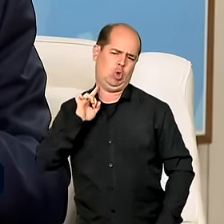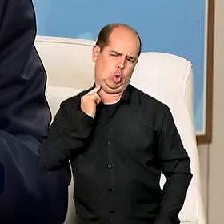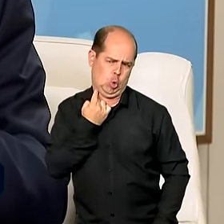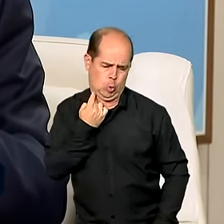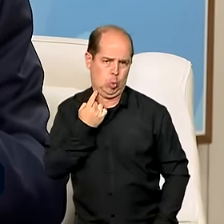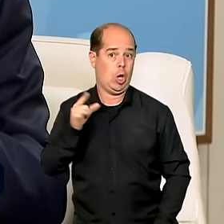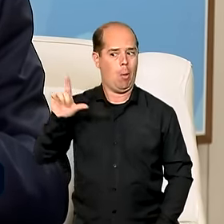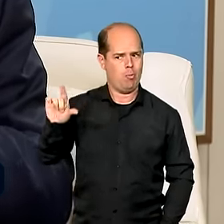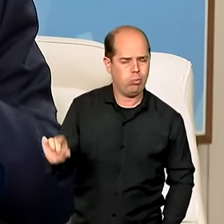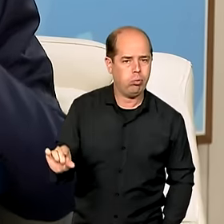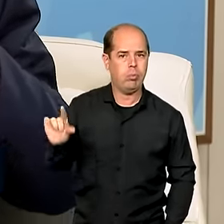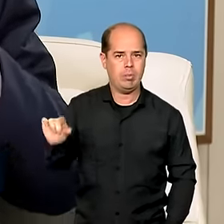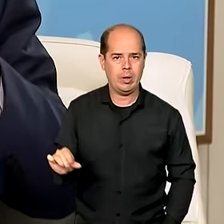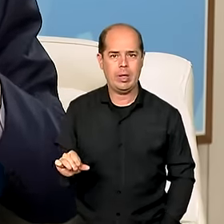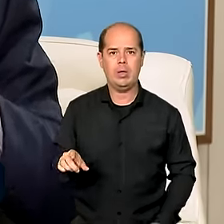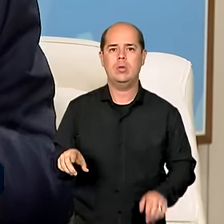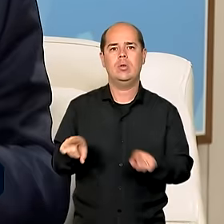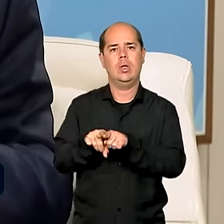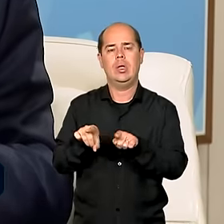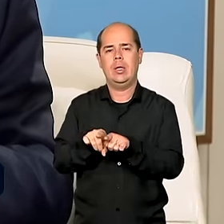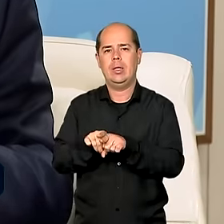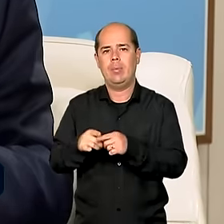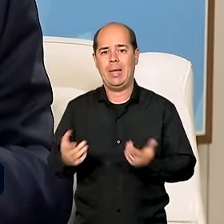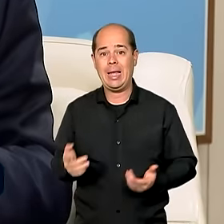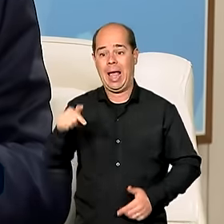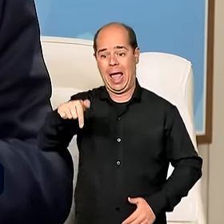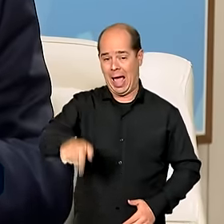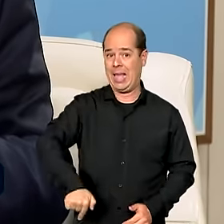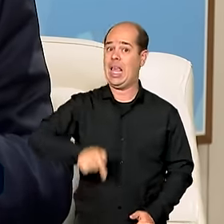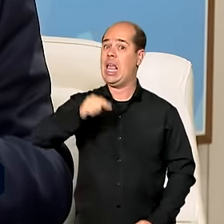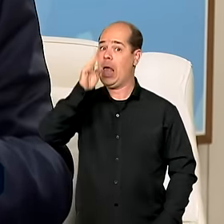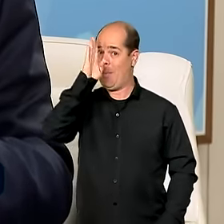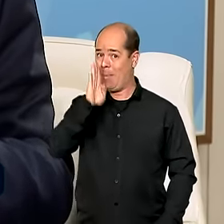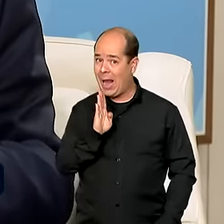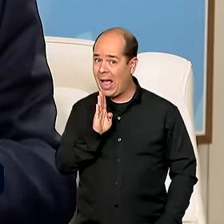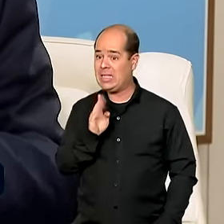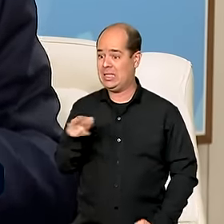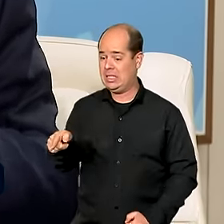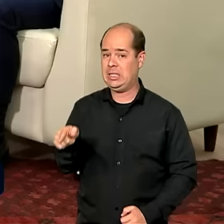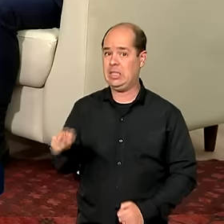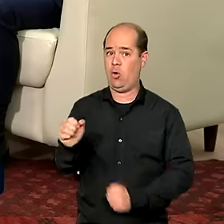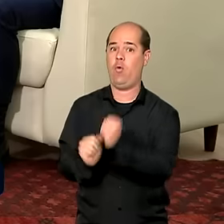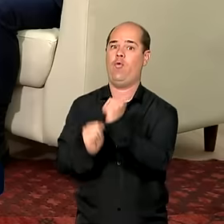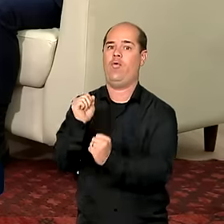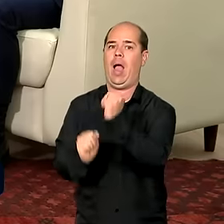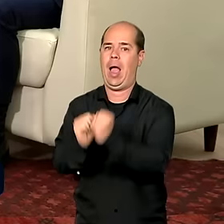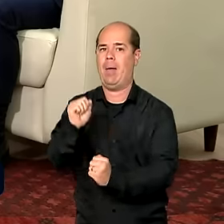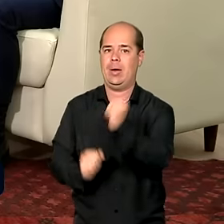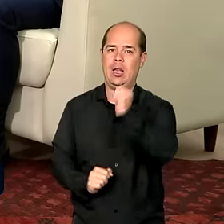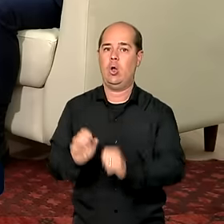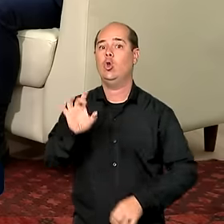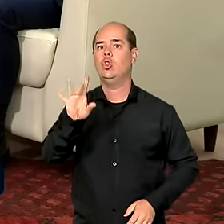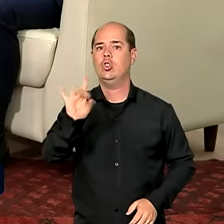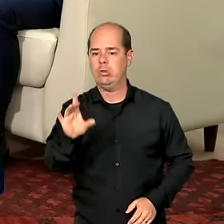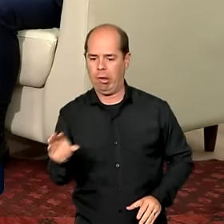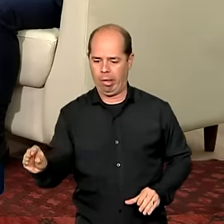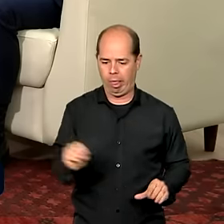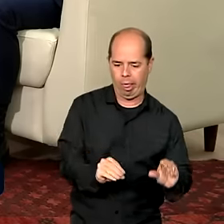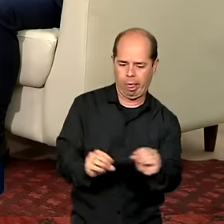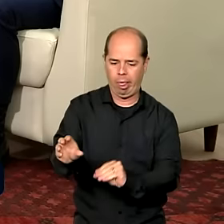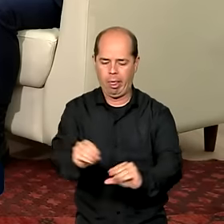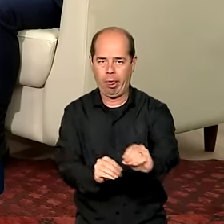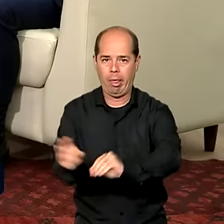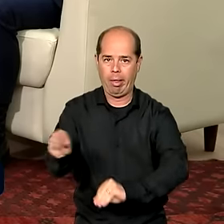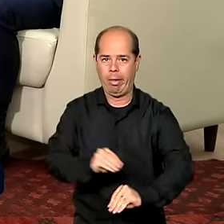densidade Industrial fabricar no Brasil não apenas montar foi Foi um sucesso absoluto a